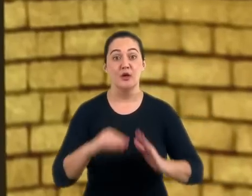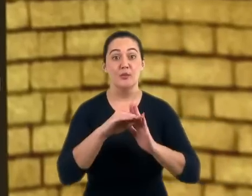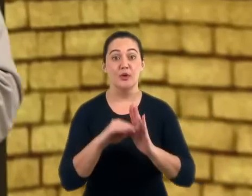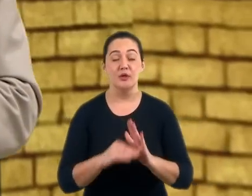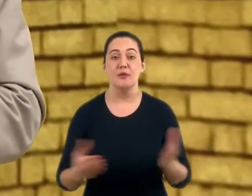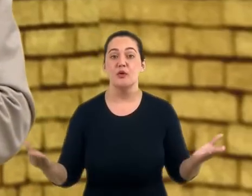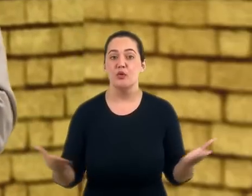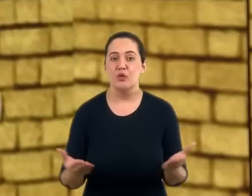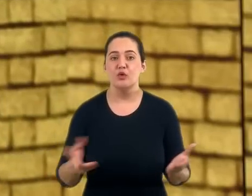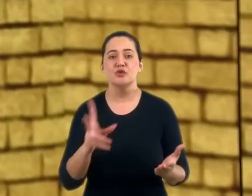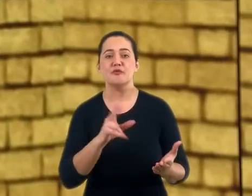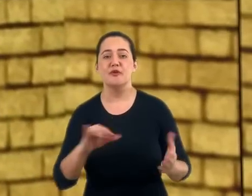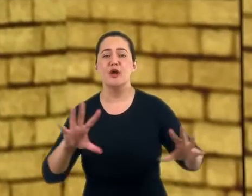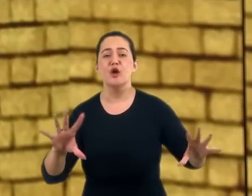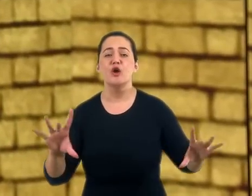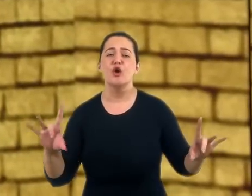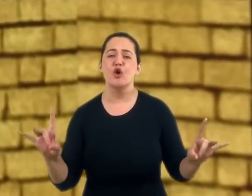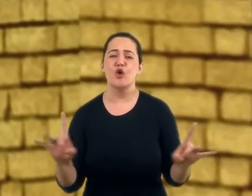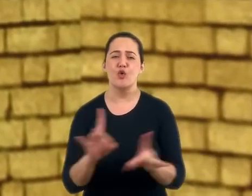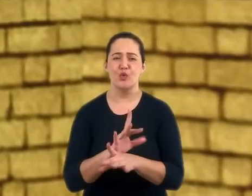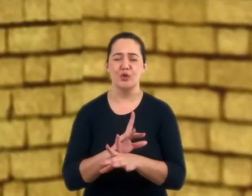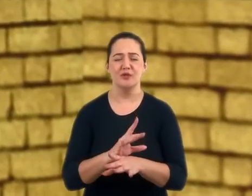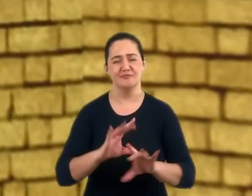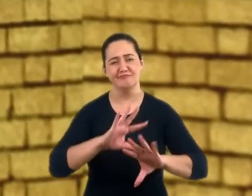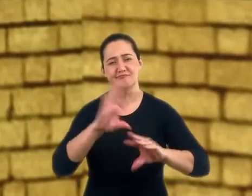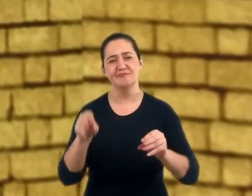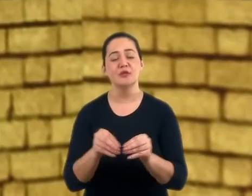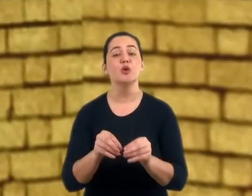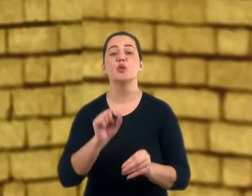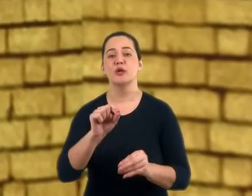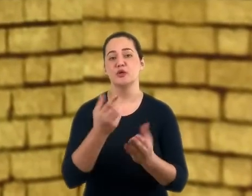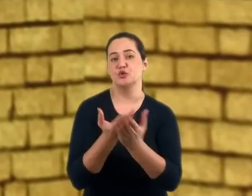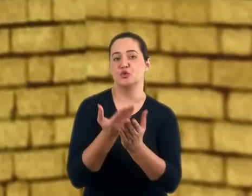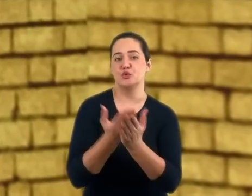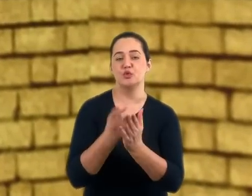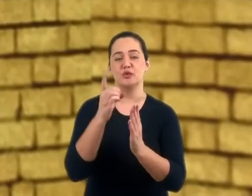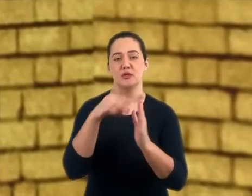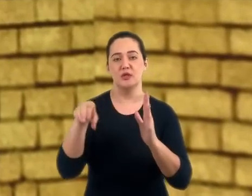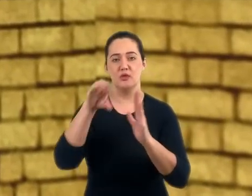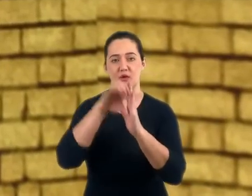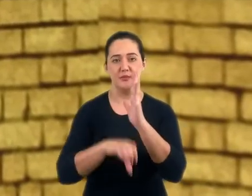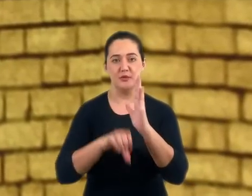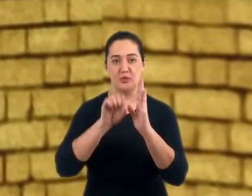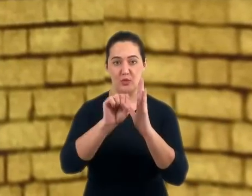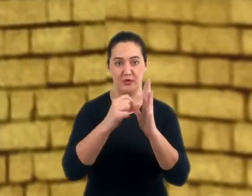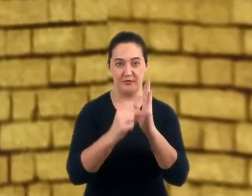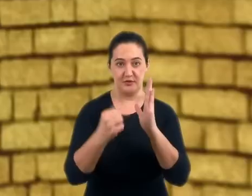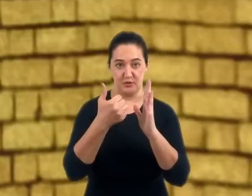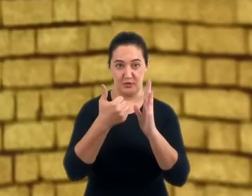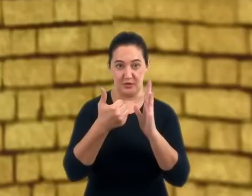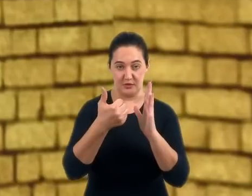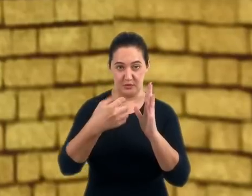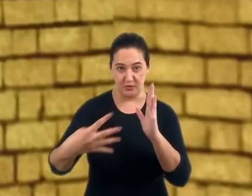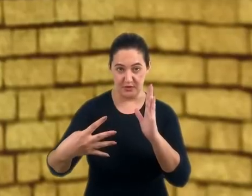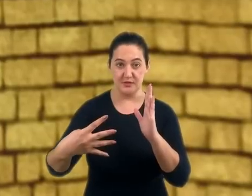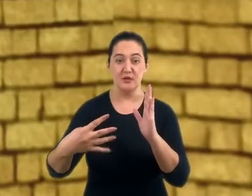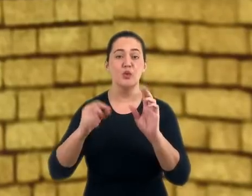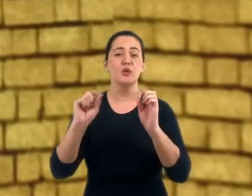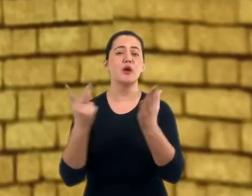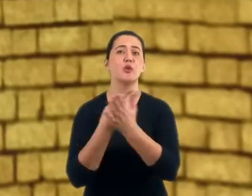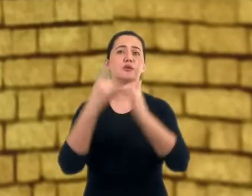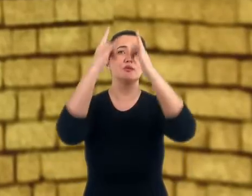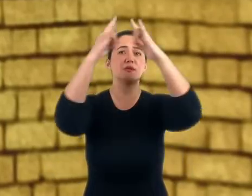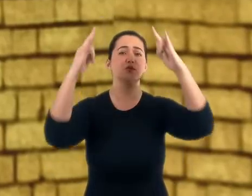programa de hoje vamos concluir o estudo sobre Daniel 8:14, vendo o que aconteceu no santuário celestial e o